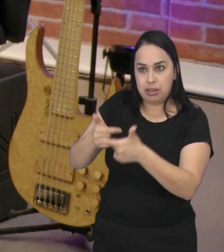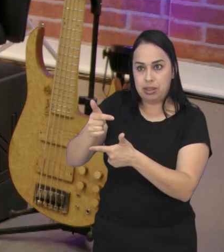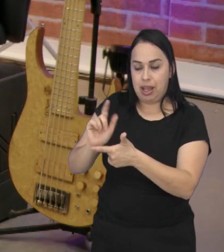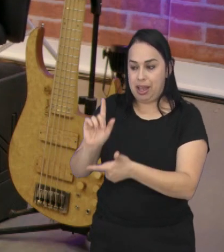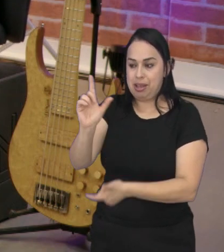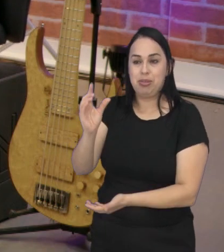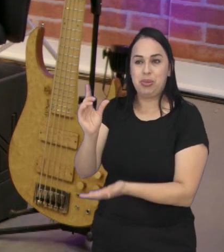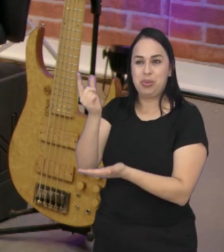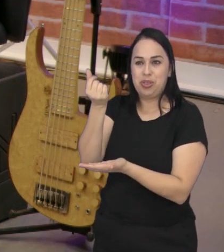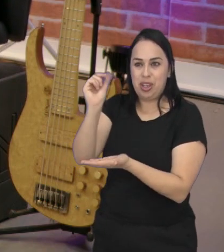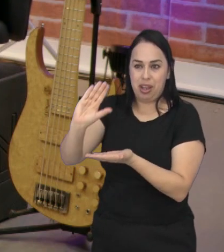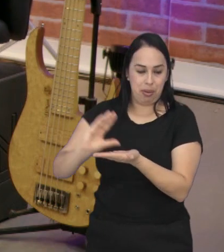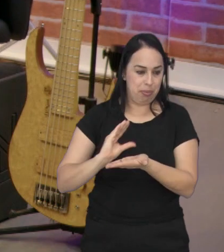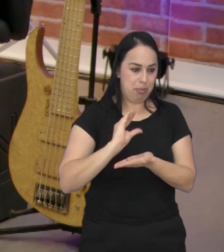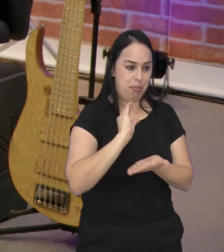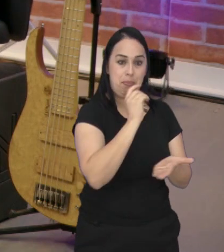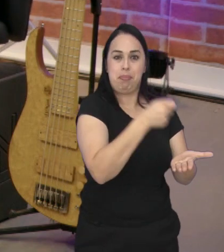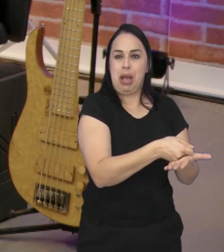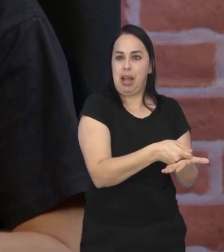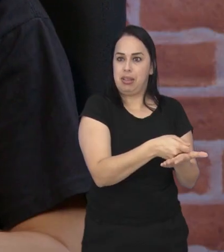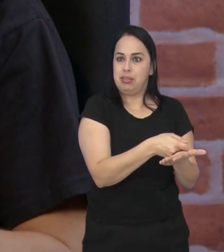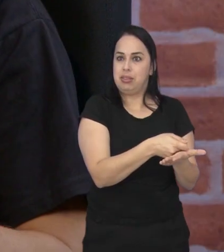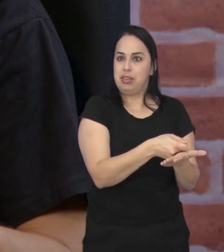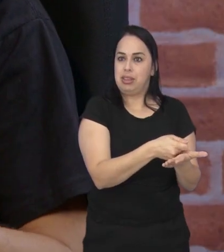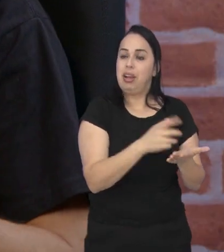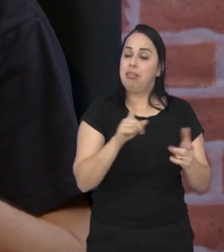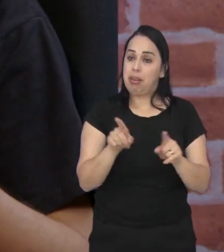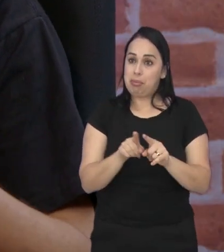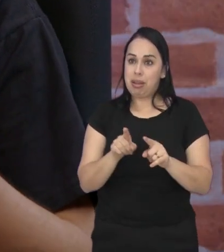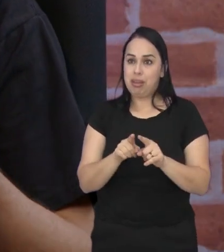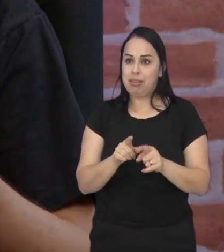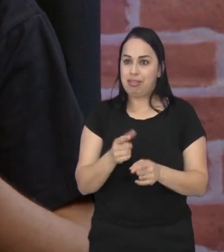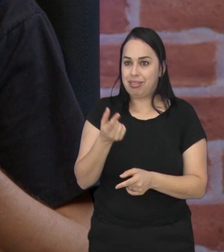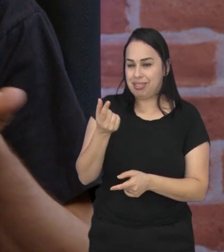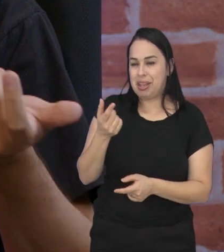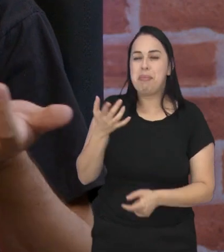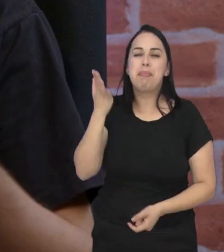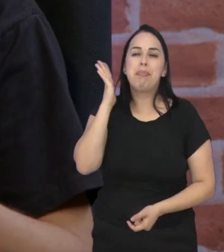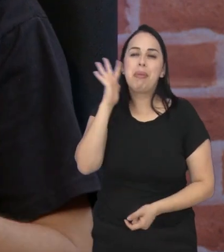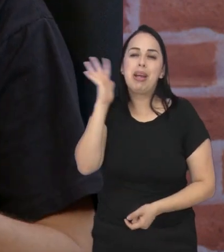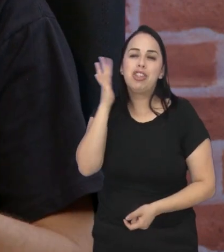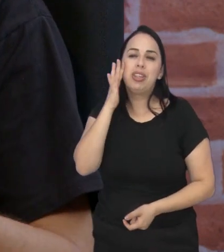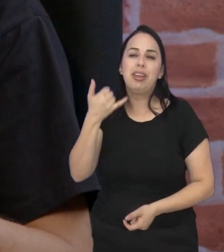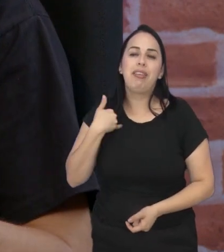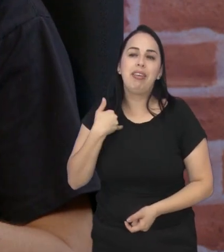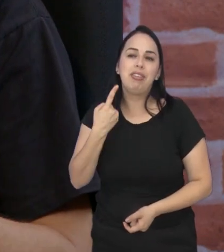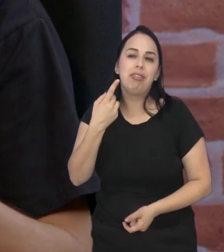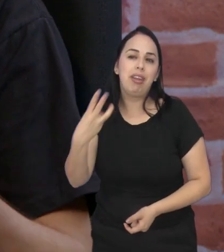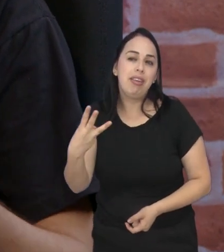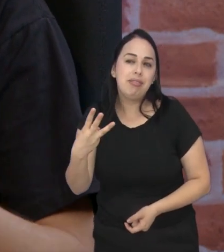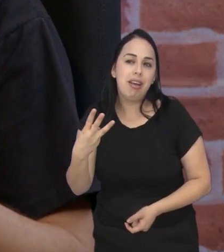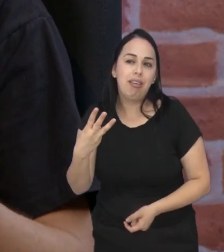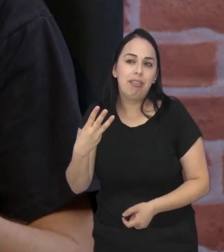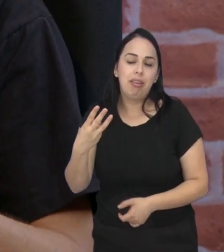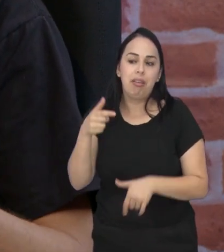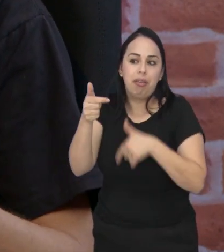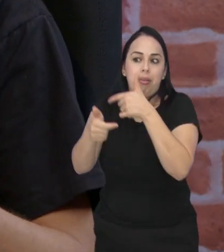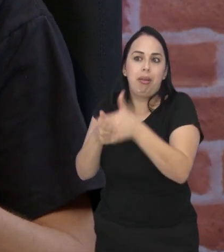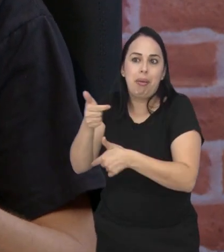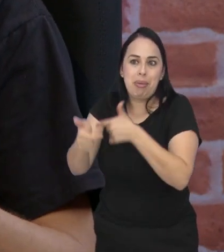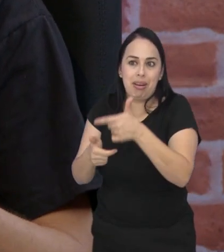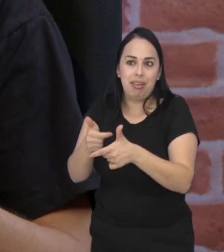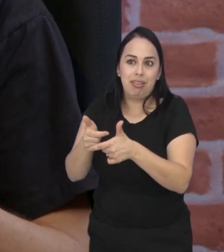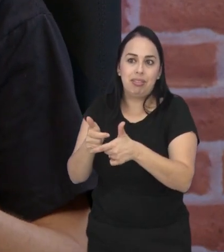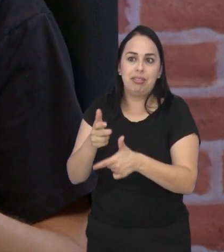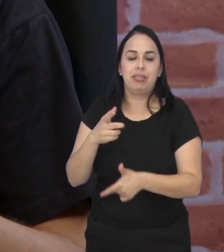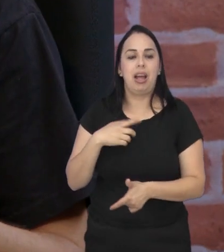Então comecei a trabalhar para pagar os estudos. Aí, pô, legal, comecei a ver dinheiro, né? 13 anos, trabalhando em mercadinho. Falei,